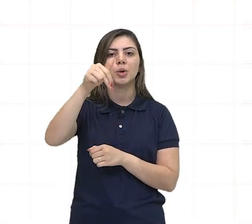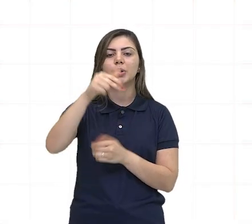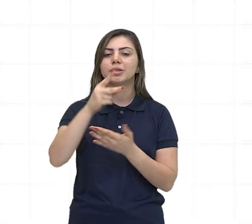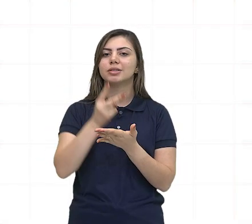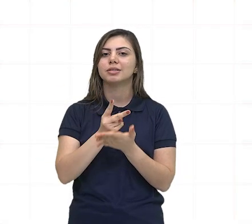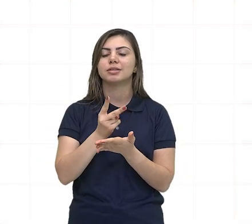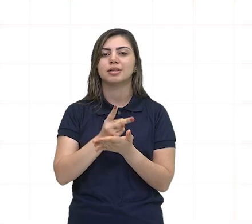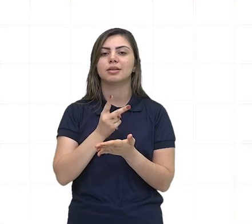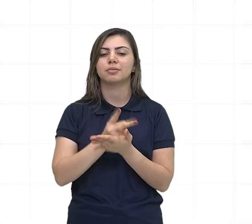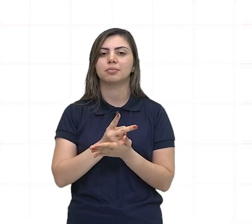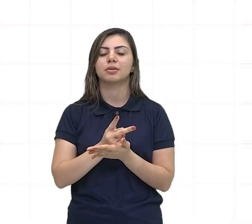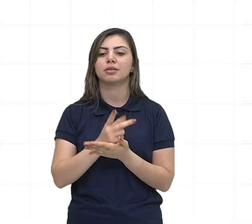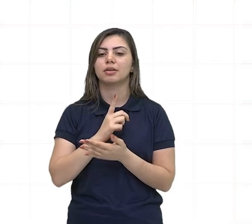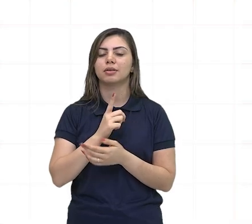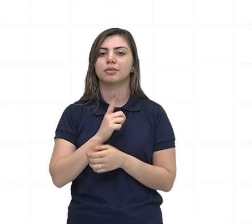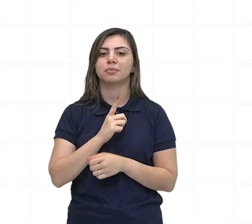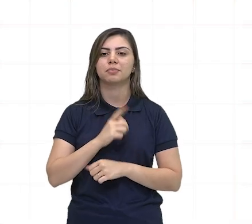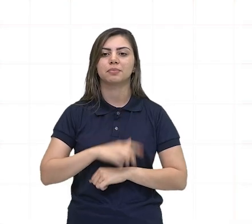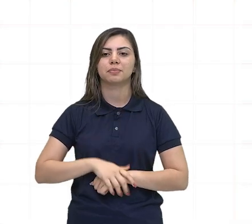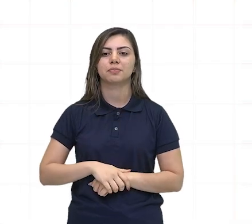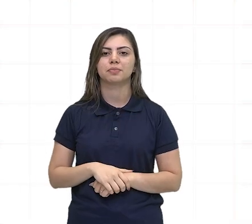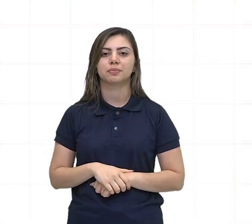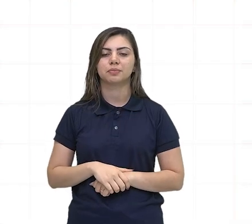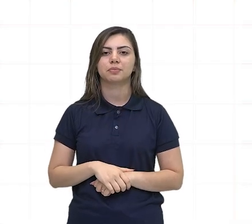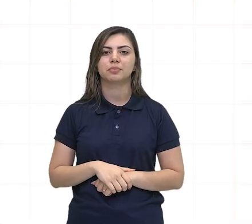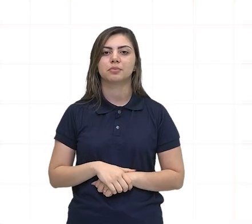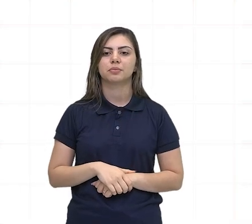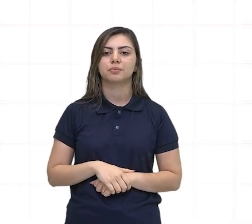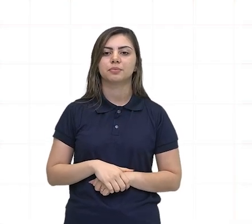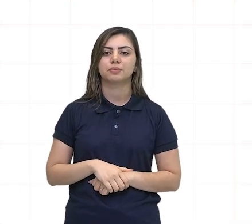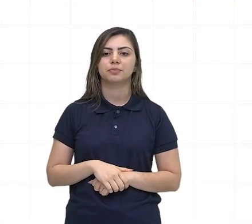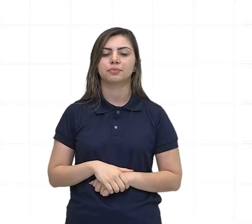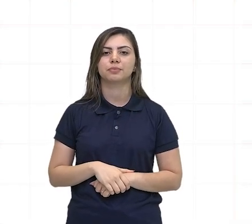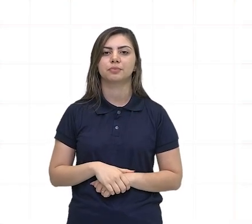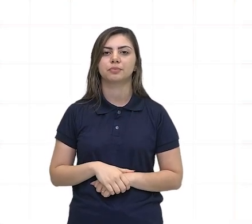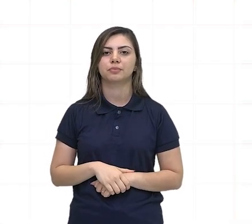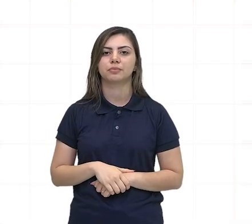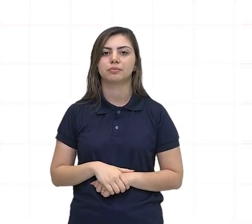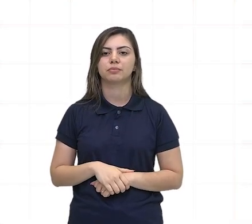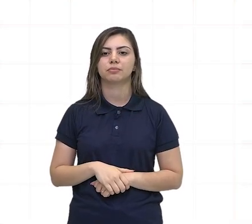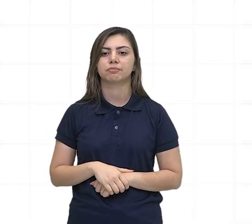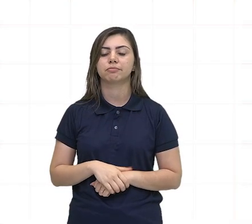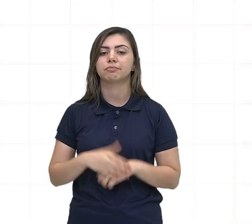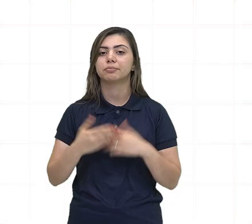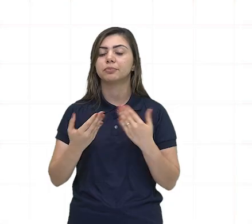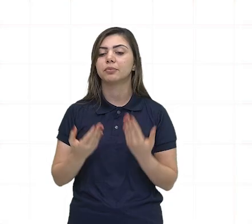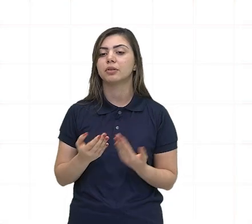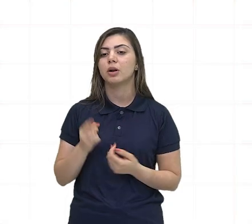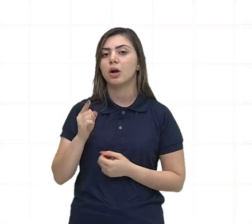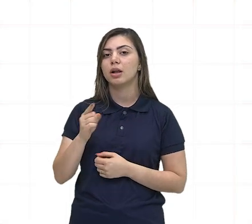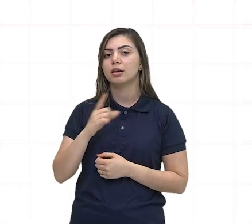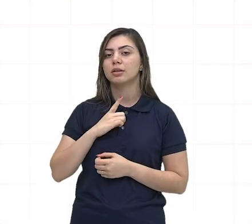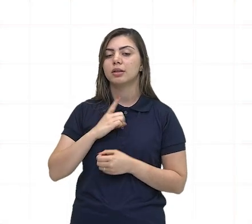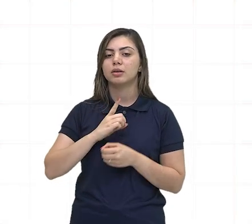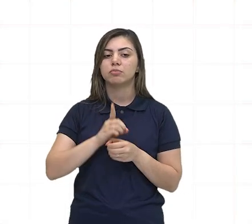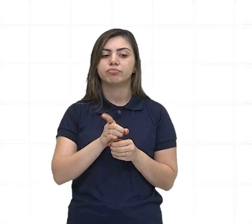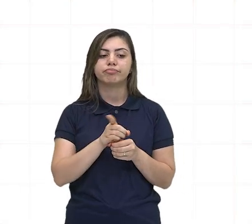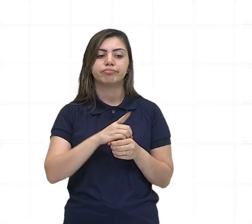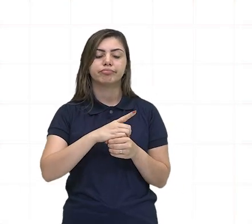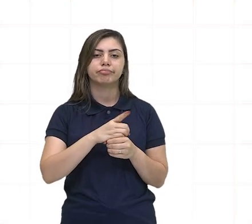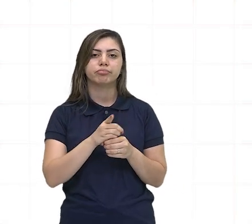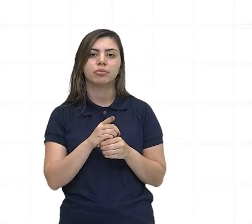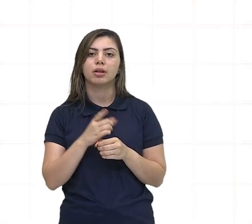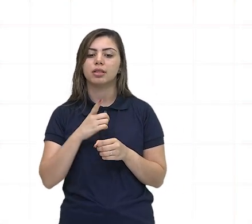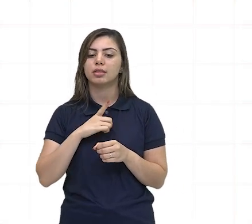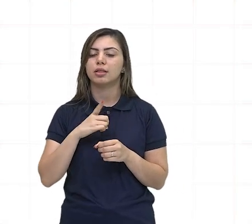direção da agulha imantada para o polo magnético da Terra. Esse polo magnético ele não